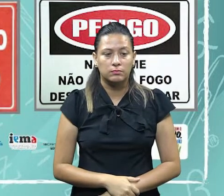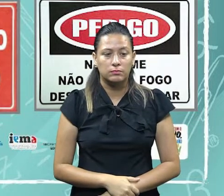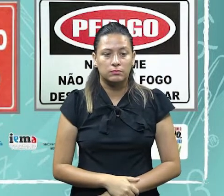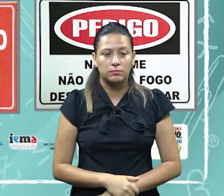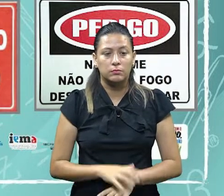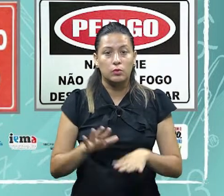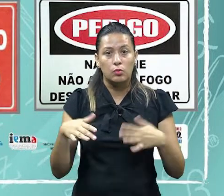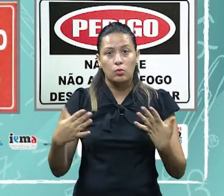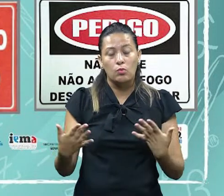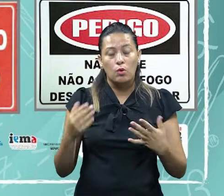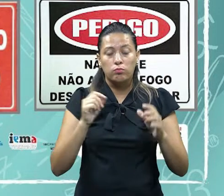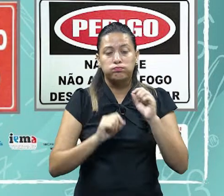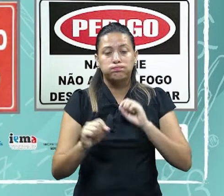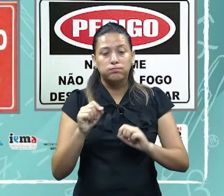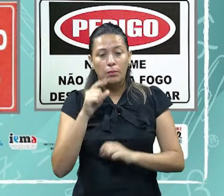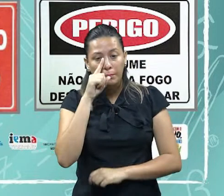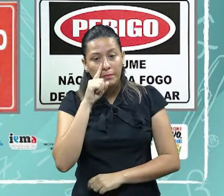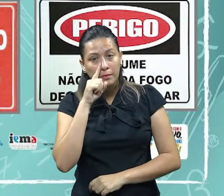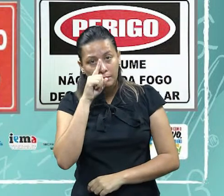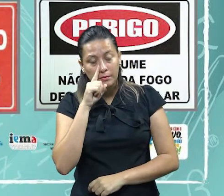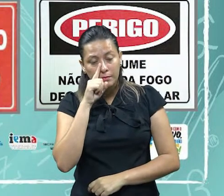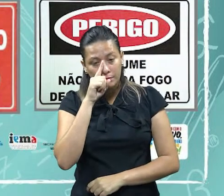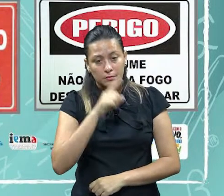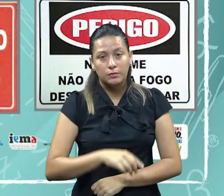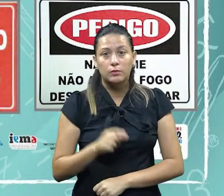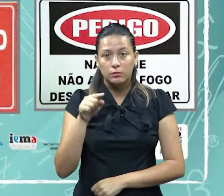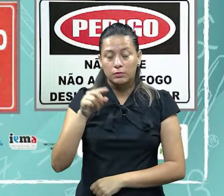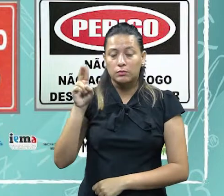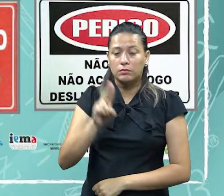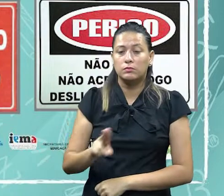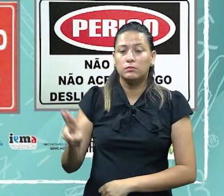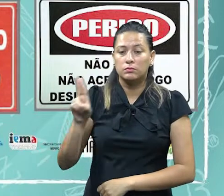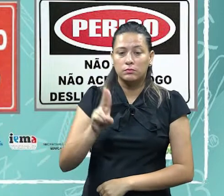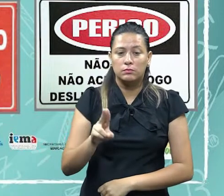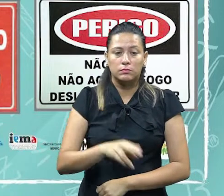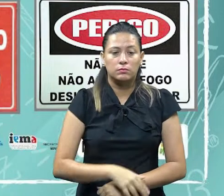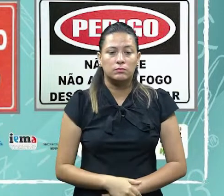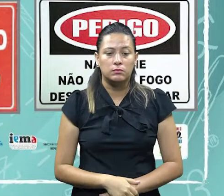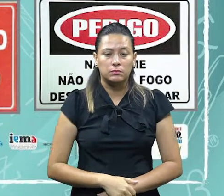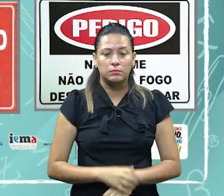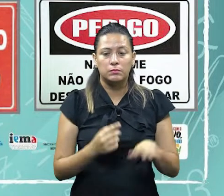quais são os perigos ou as plaquinhas em que você vai utilizar